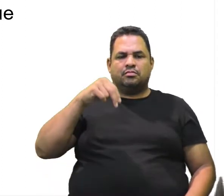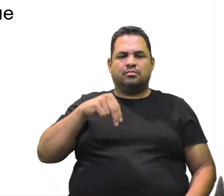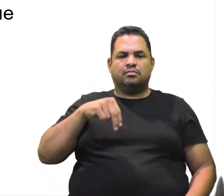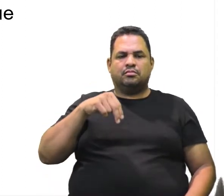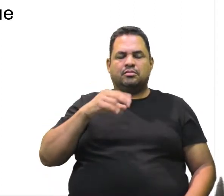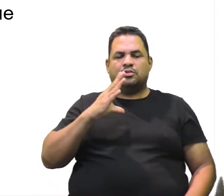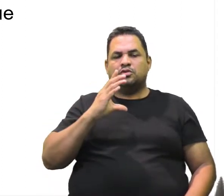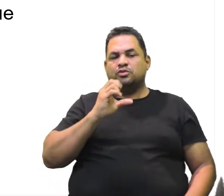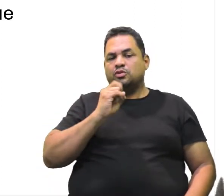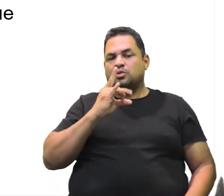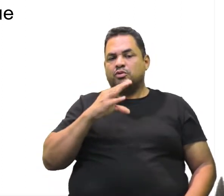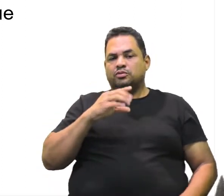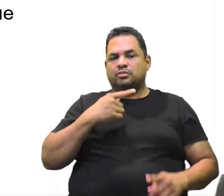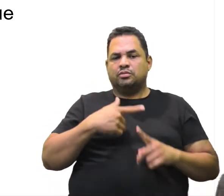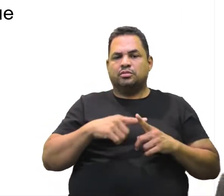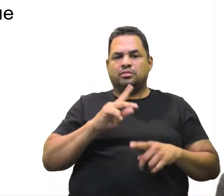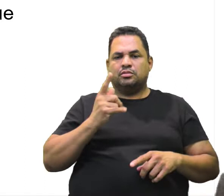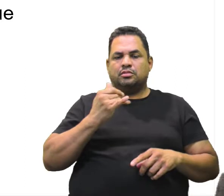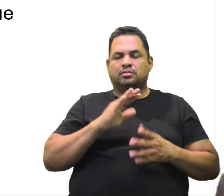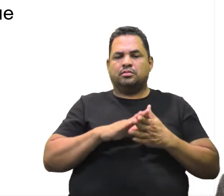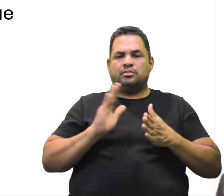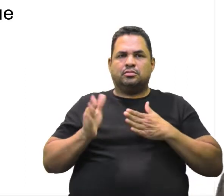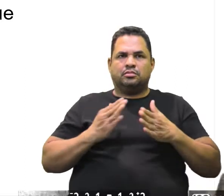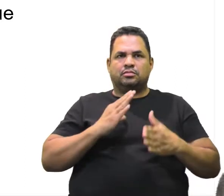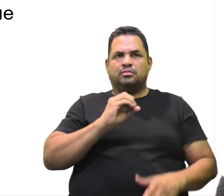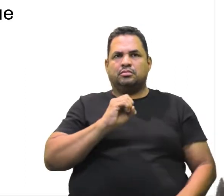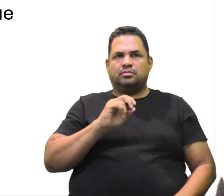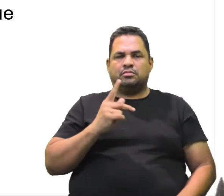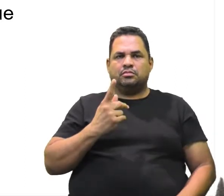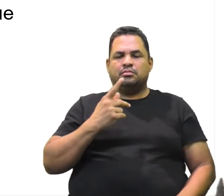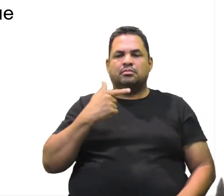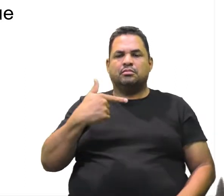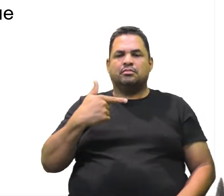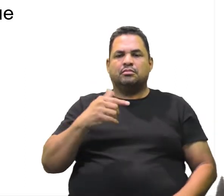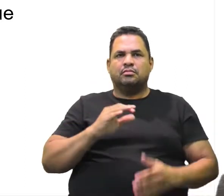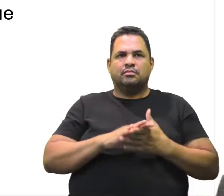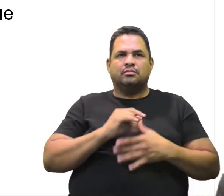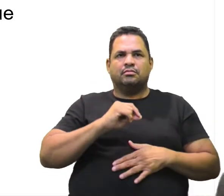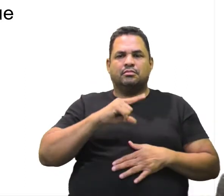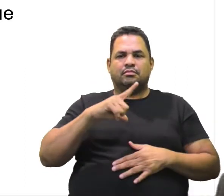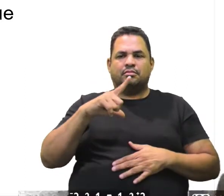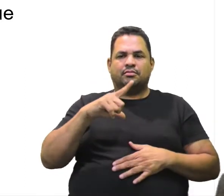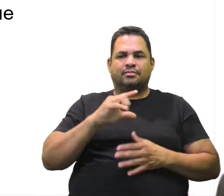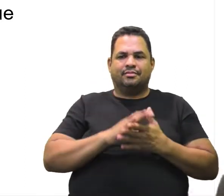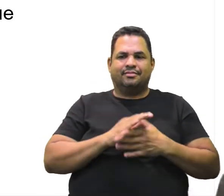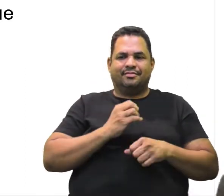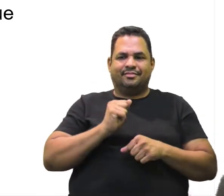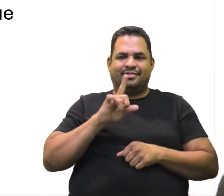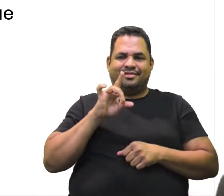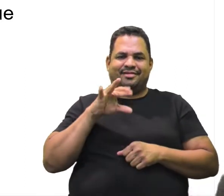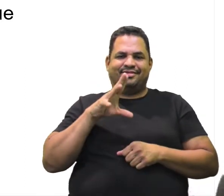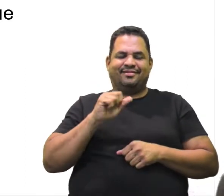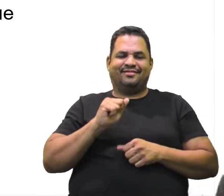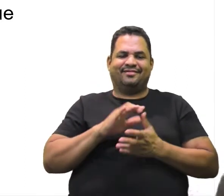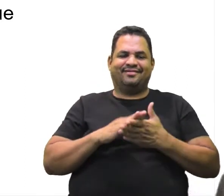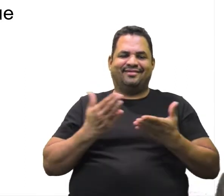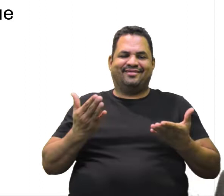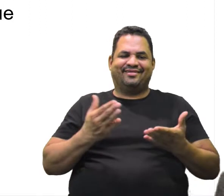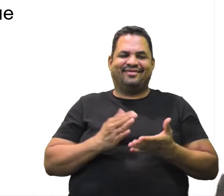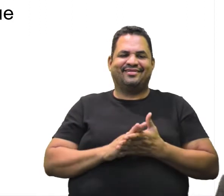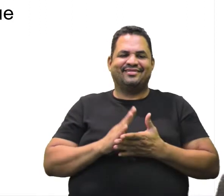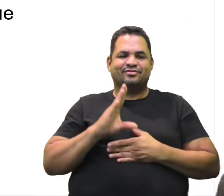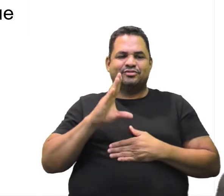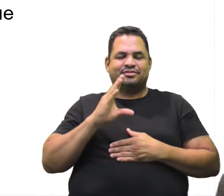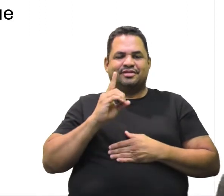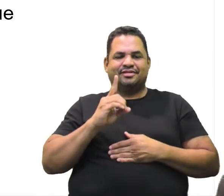Sódio, letra C, porque sua hidrólise produz hidroxila, que aumenta a alcalinidade. D. Sulfato, porque